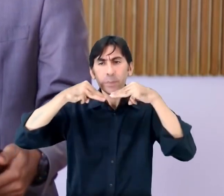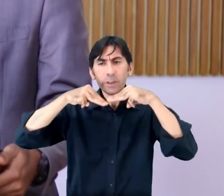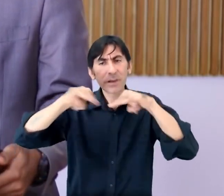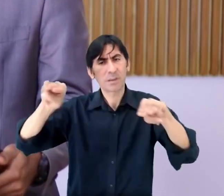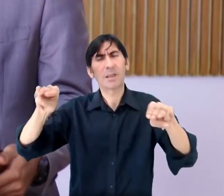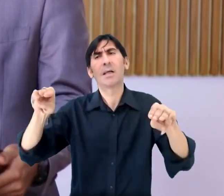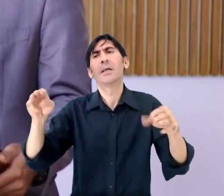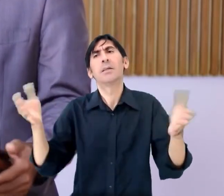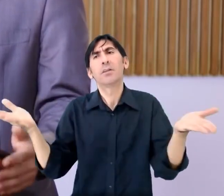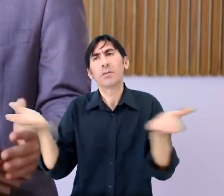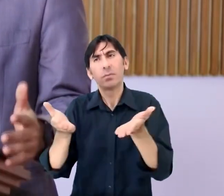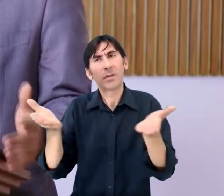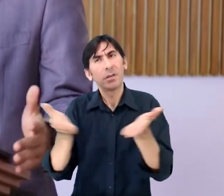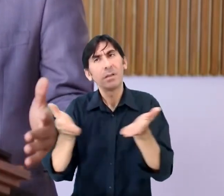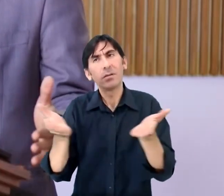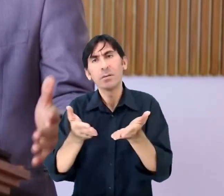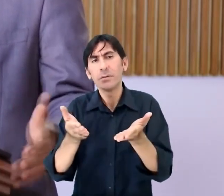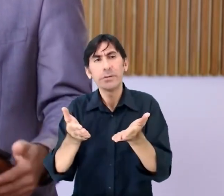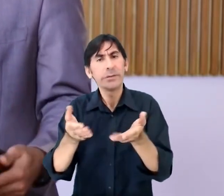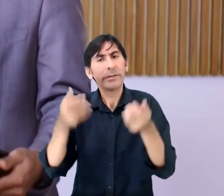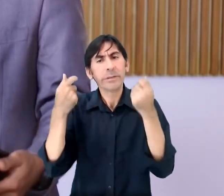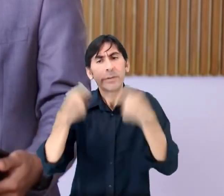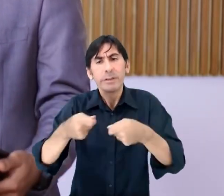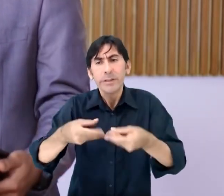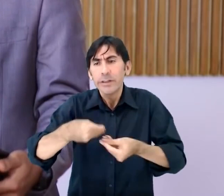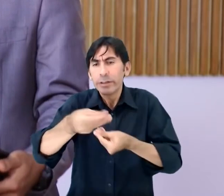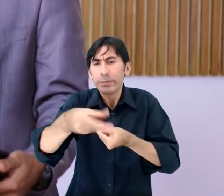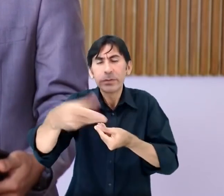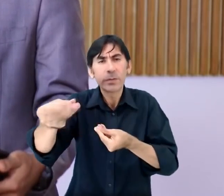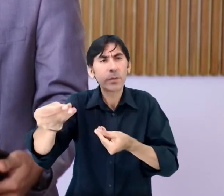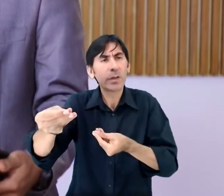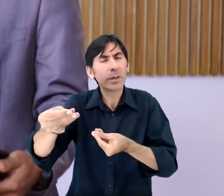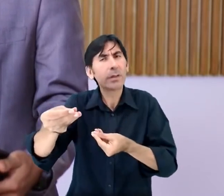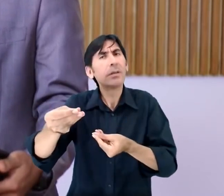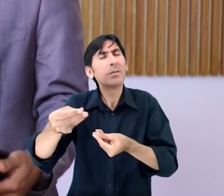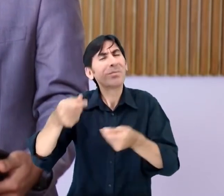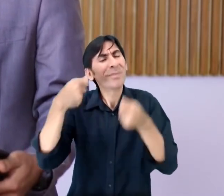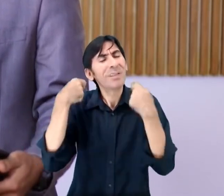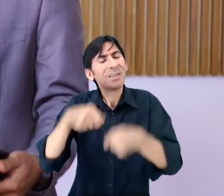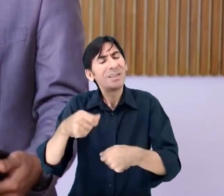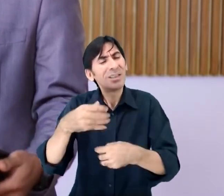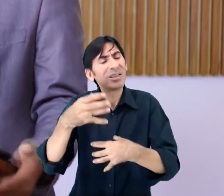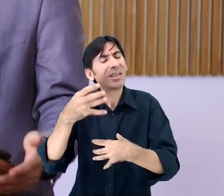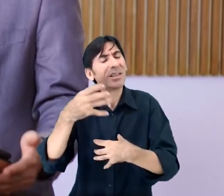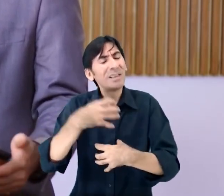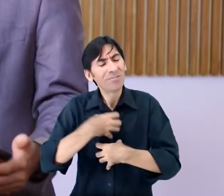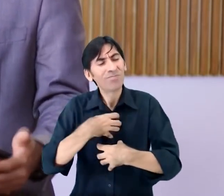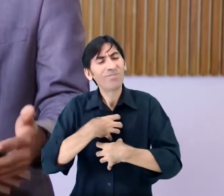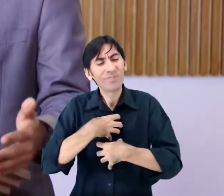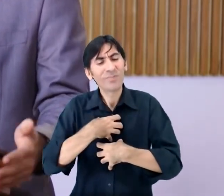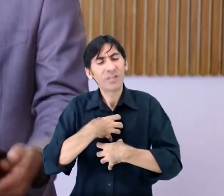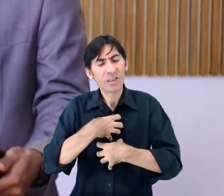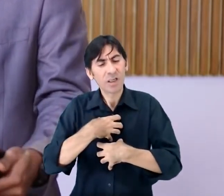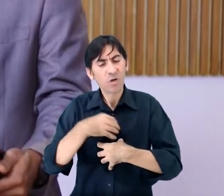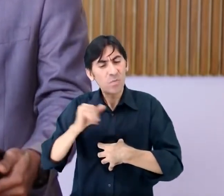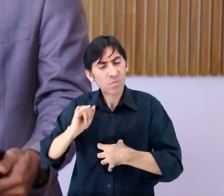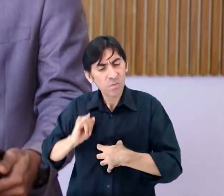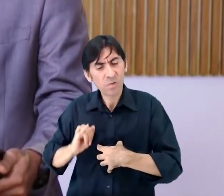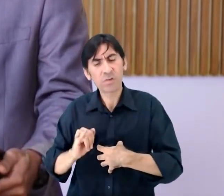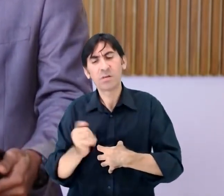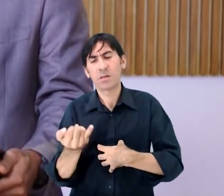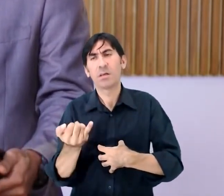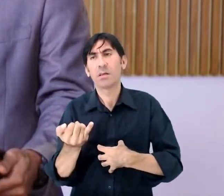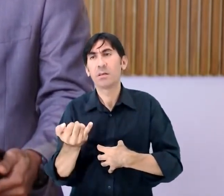Nós devemos estar observando as oportunidades que estão ao nosso redor. E desta forma, muitos serão